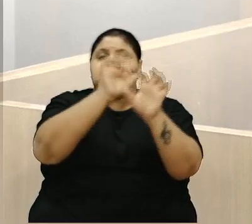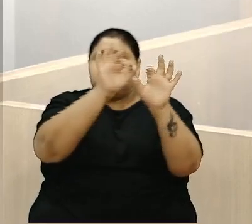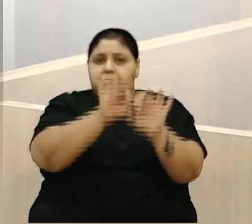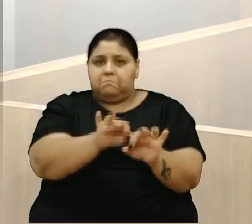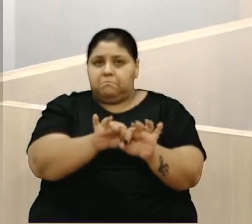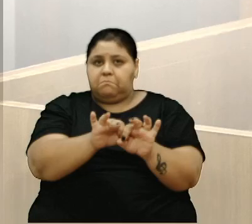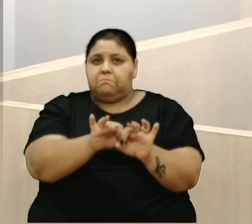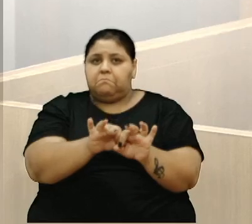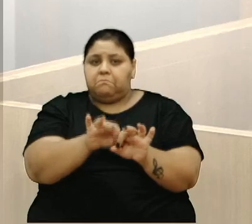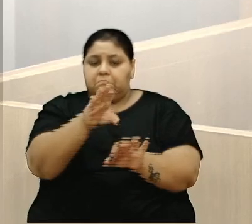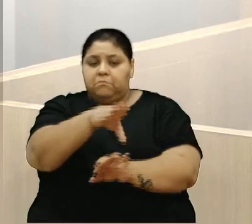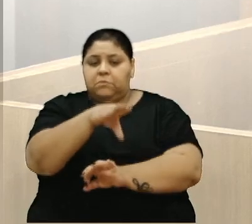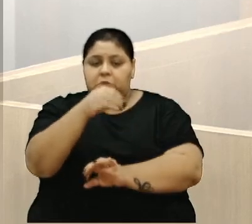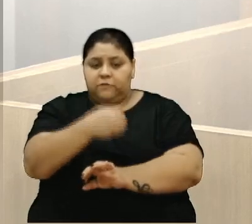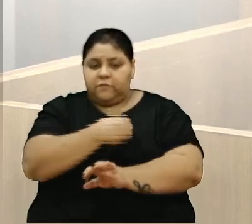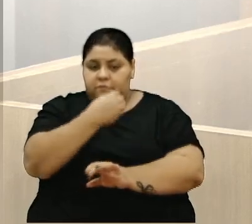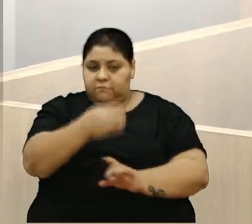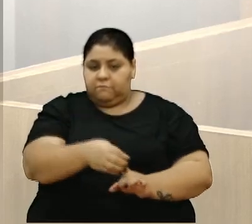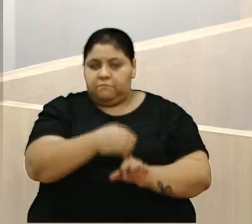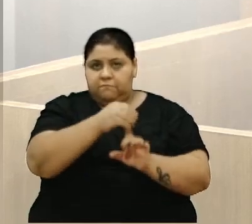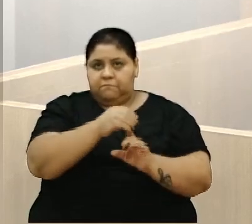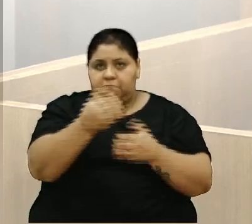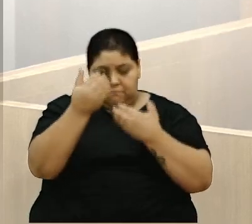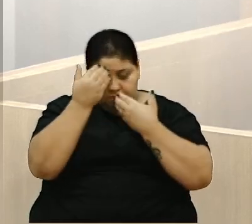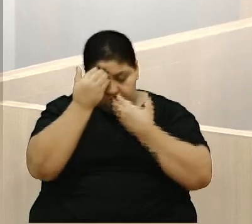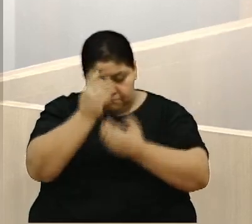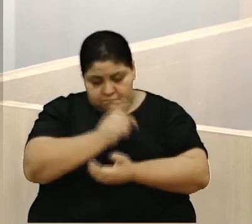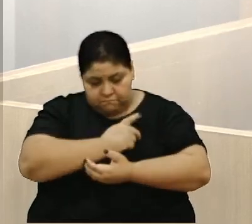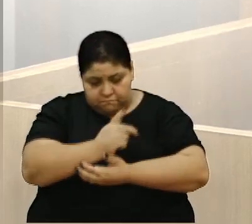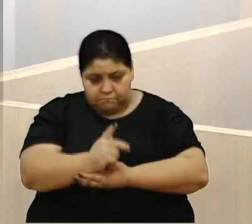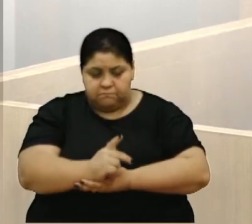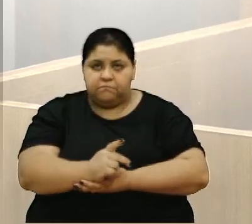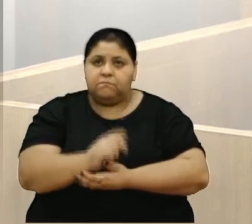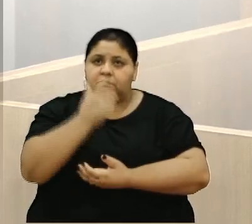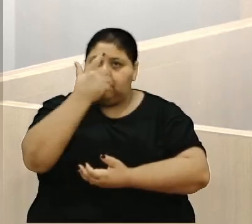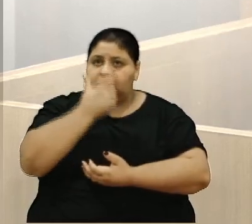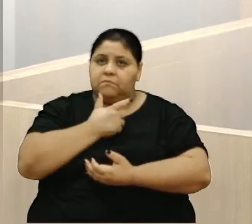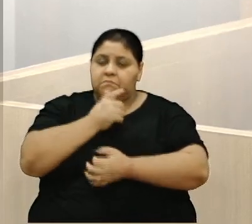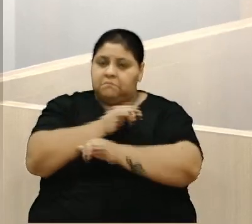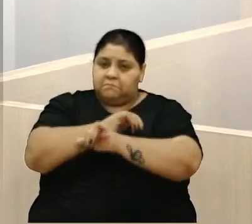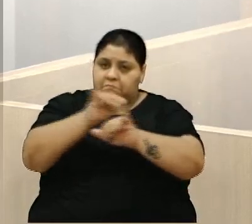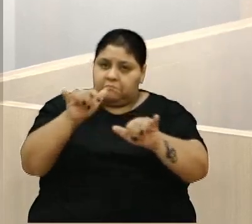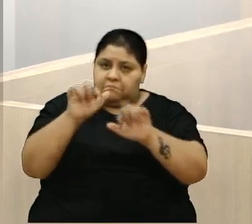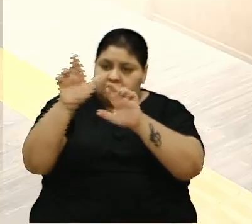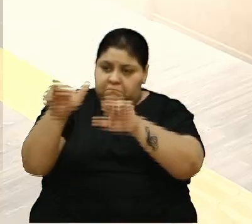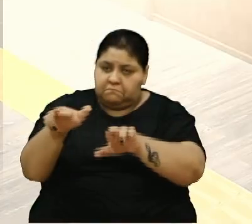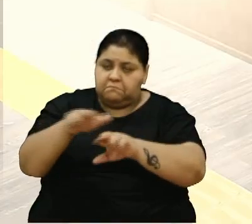e salvando vidas, que é o principal. Meu muito obrigado, presidenta, acho que é uma boa notícia para aquela região.